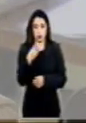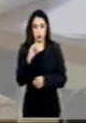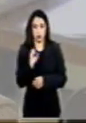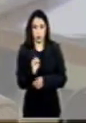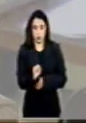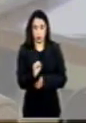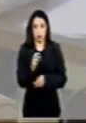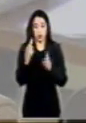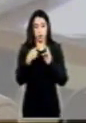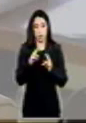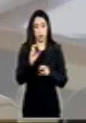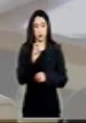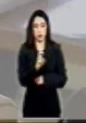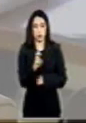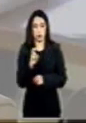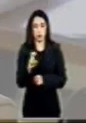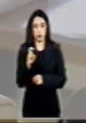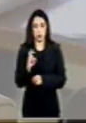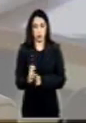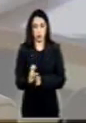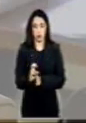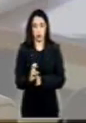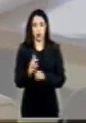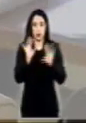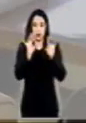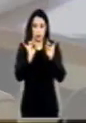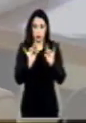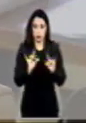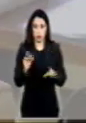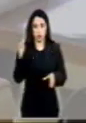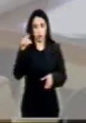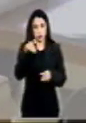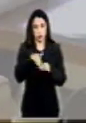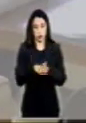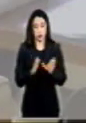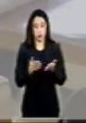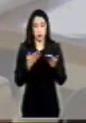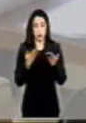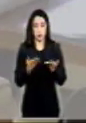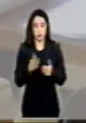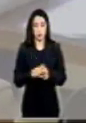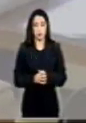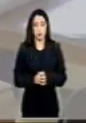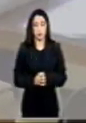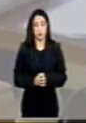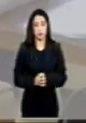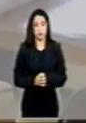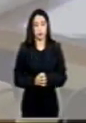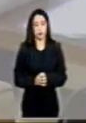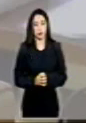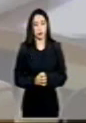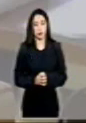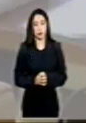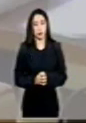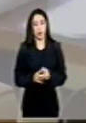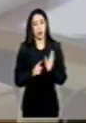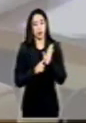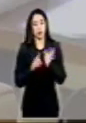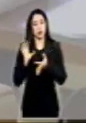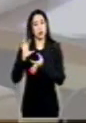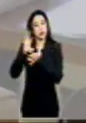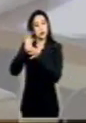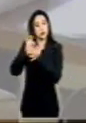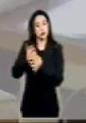reclamação 555, que cito em detalhes no voto. Portanto, há necessária vinculação entre